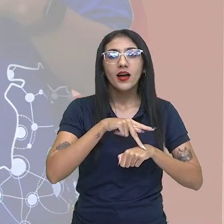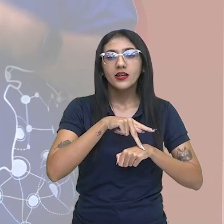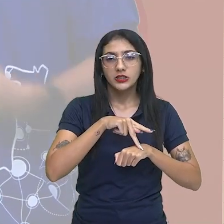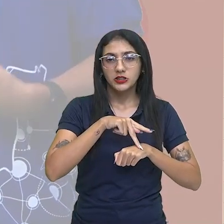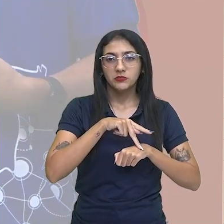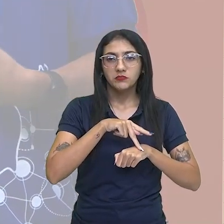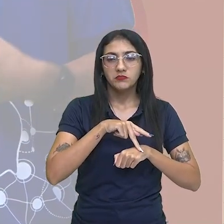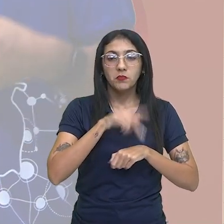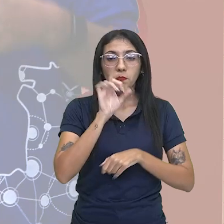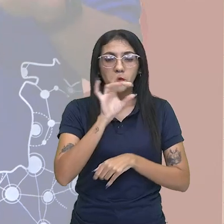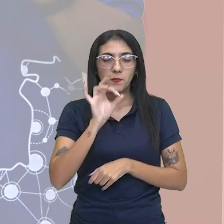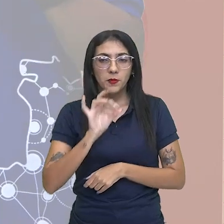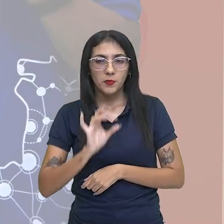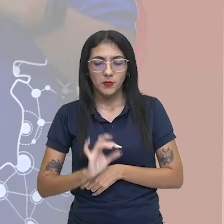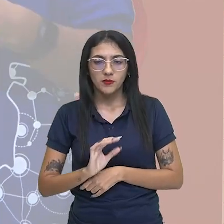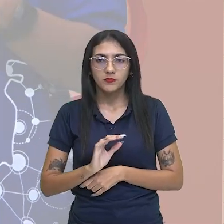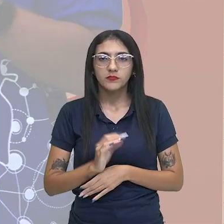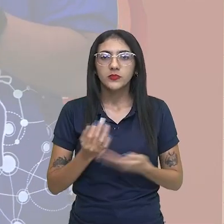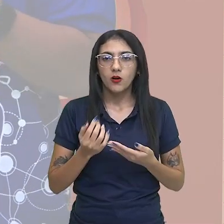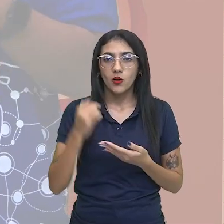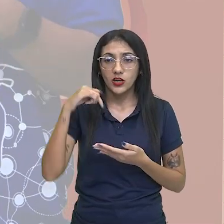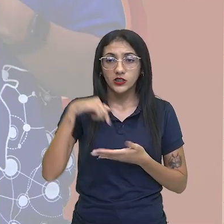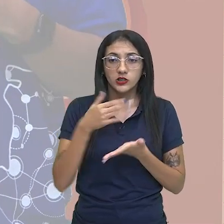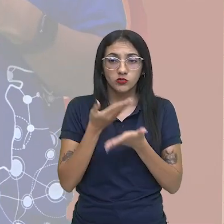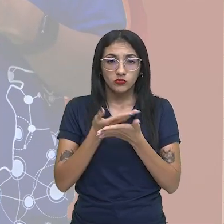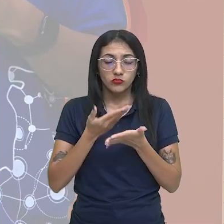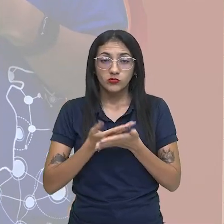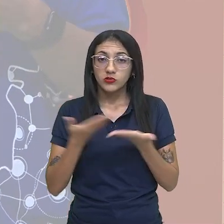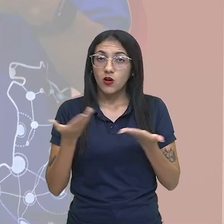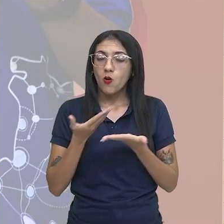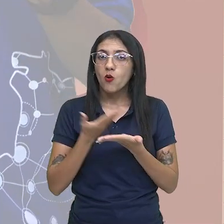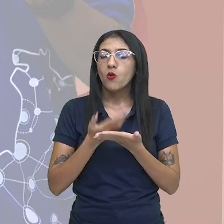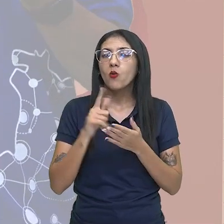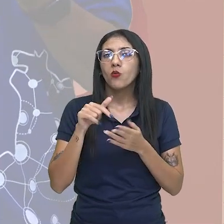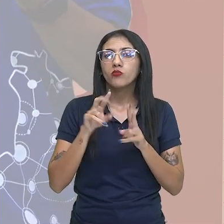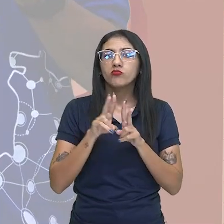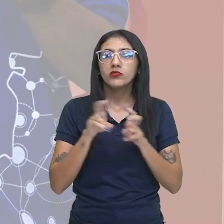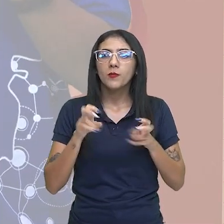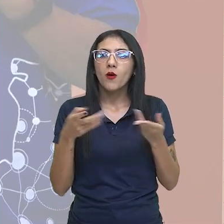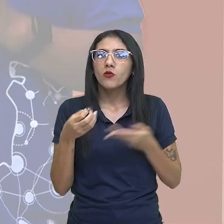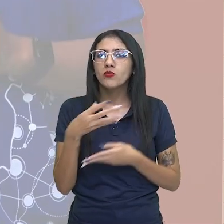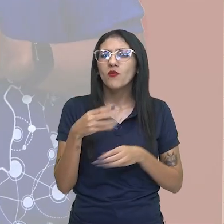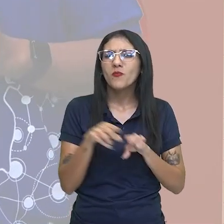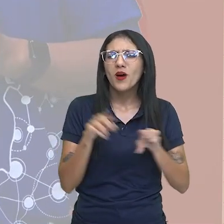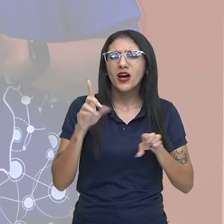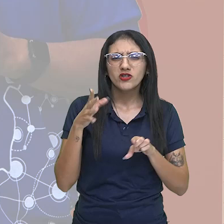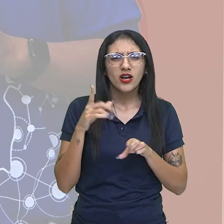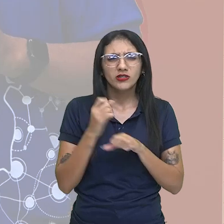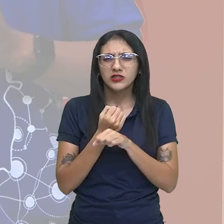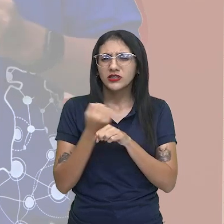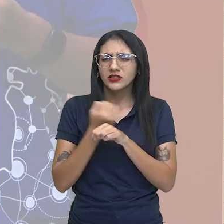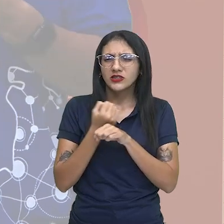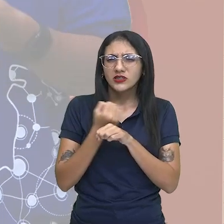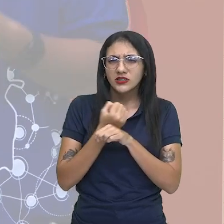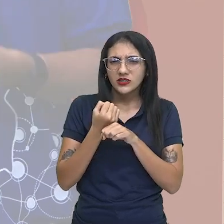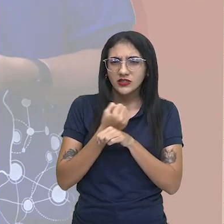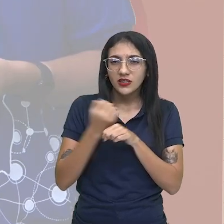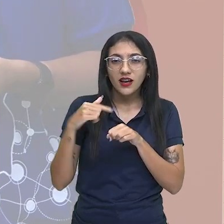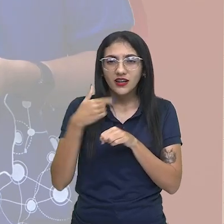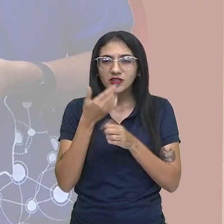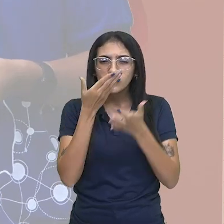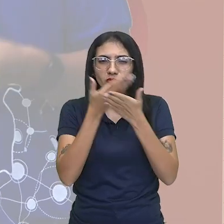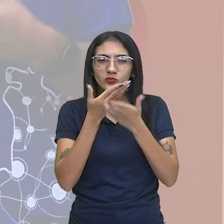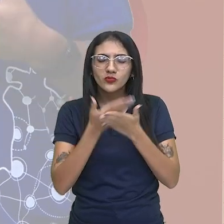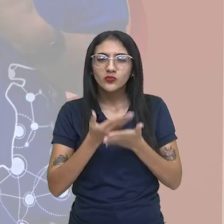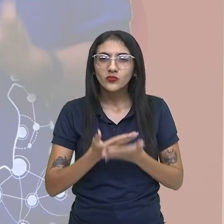está transmitindo essa aula aqui num período recente, né, desses dados, mas durante muito tempo a gente estudou nas aulas